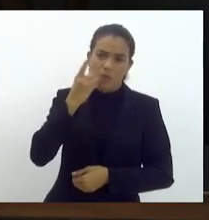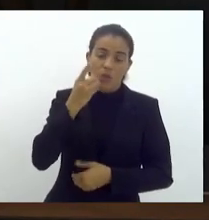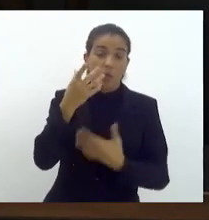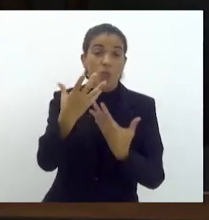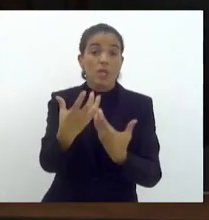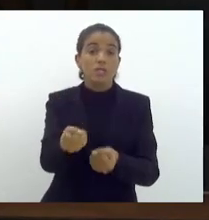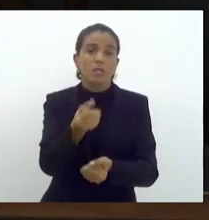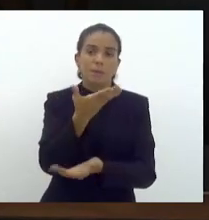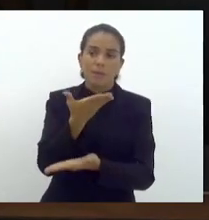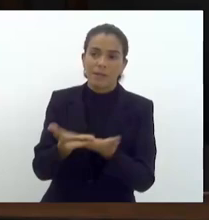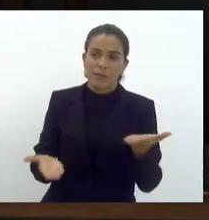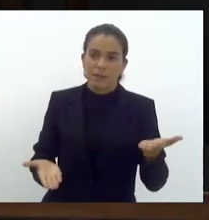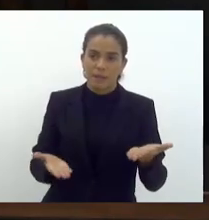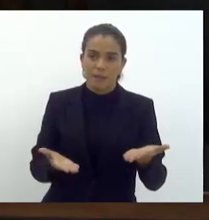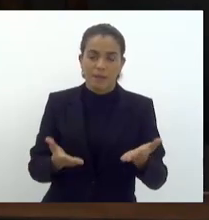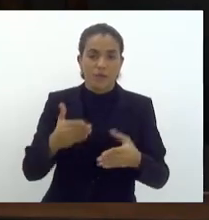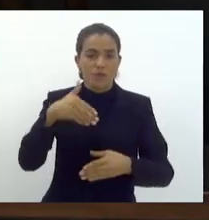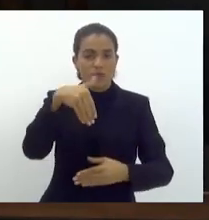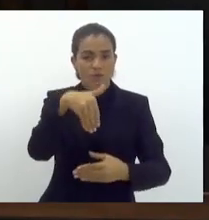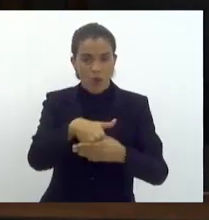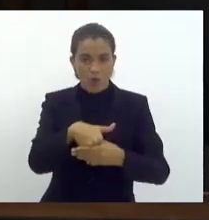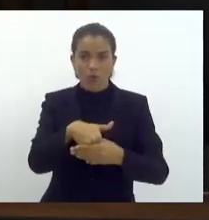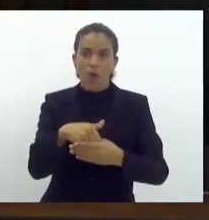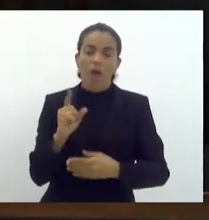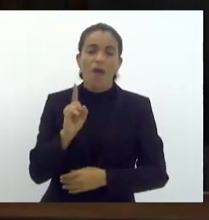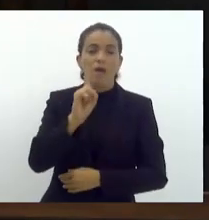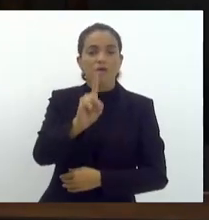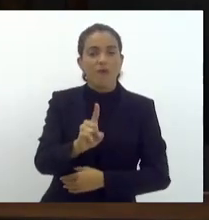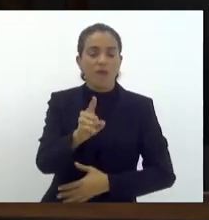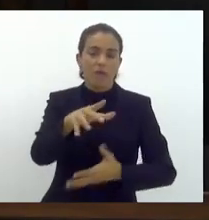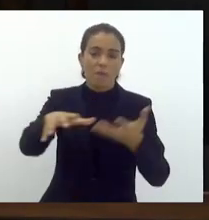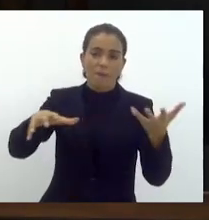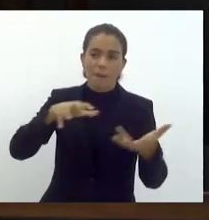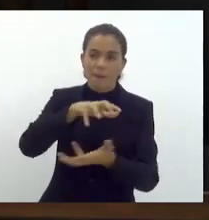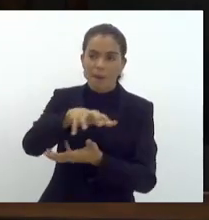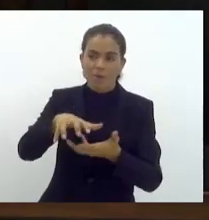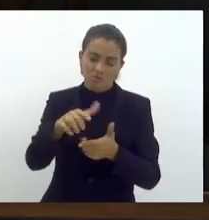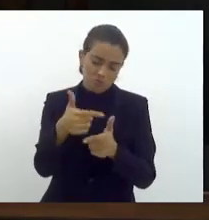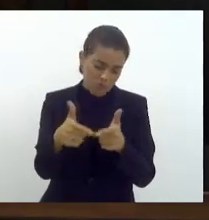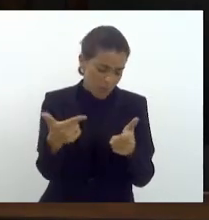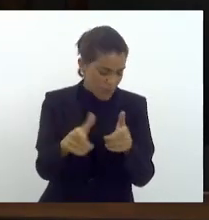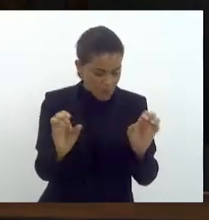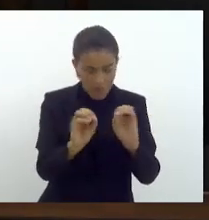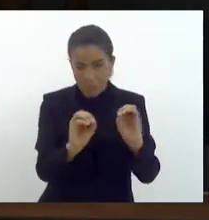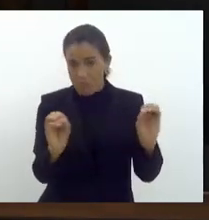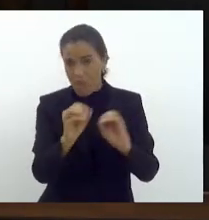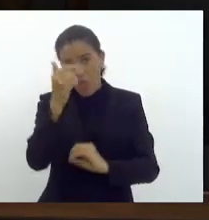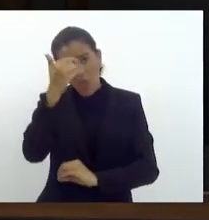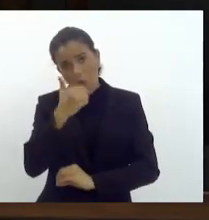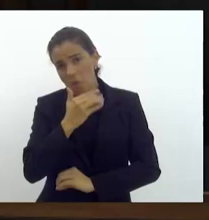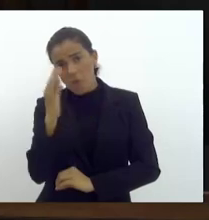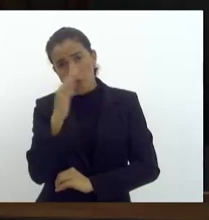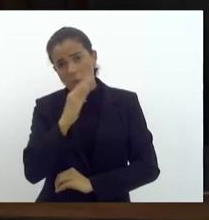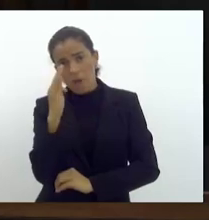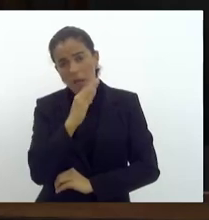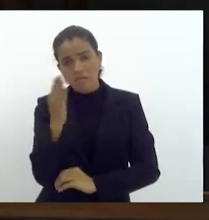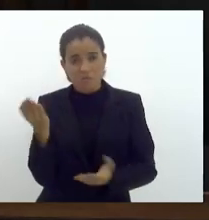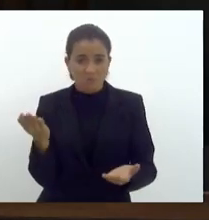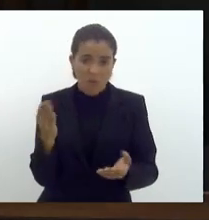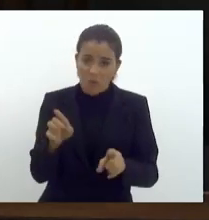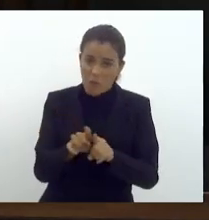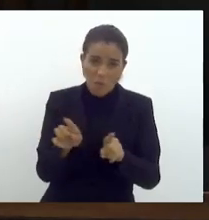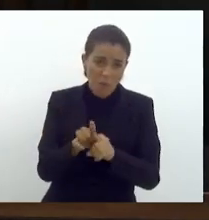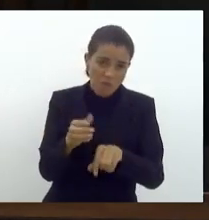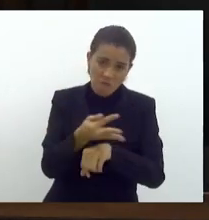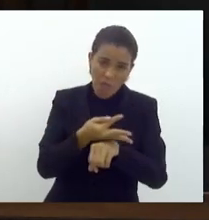não aceita perder no voto e vem para cá tumultuar Mas não tem problema nenhum eu não tenho pressa não tirarei